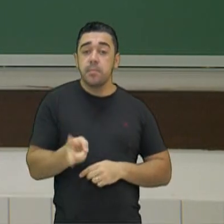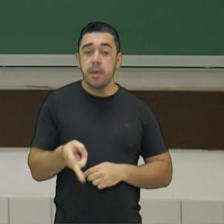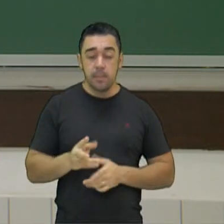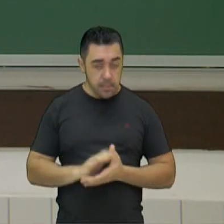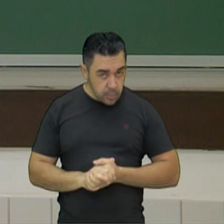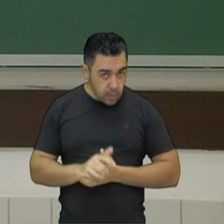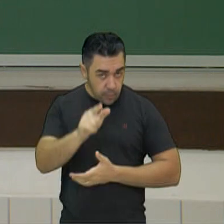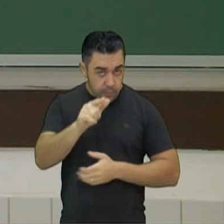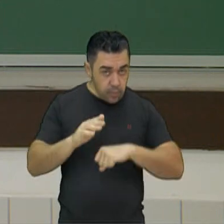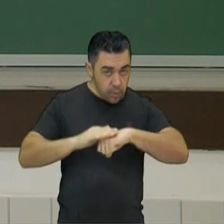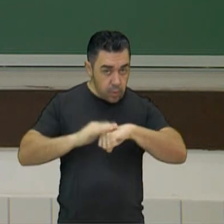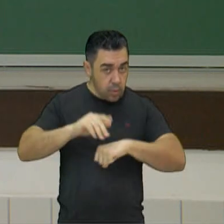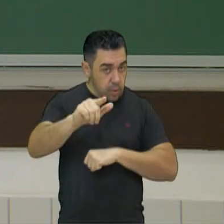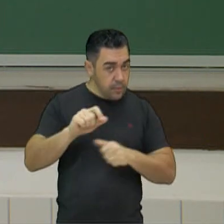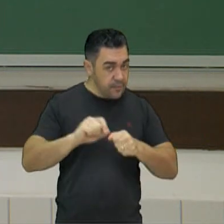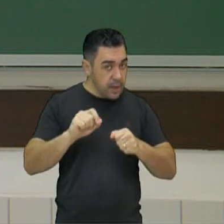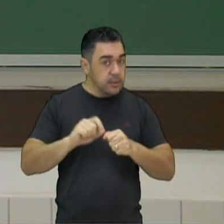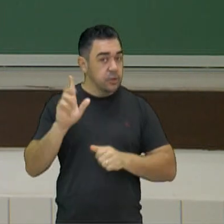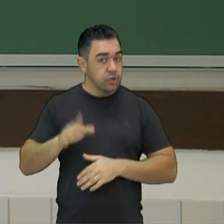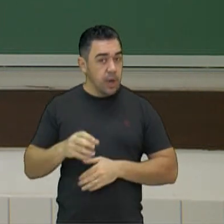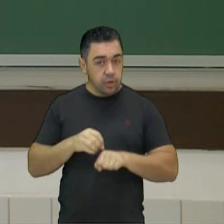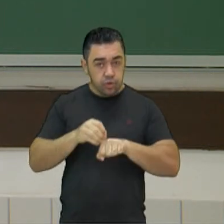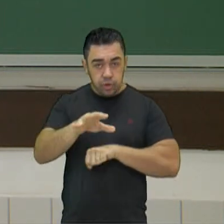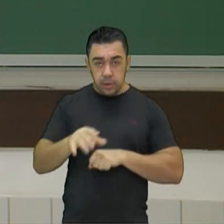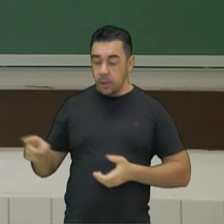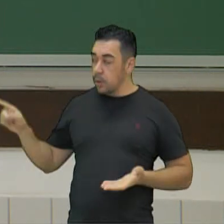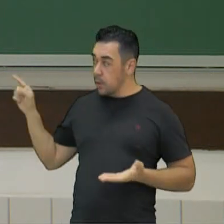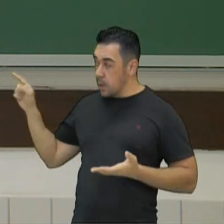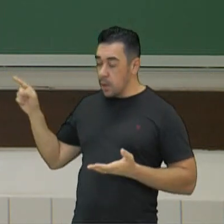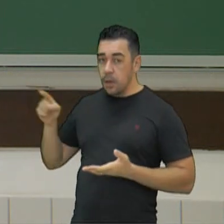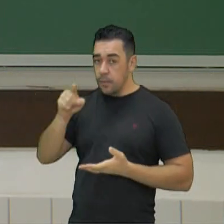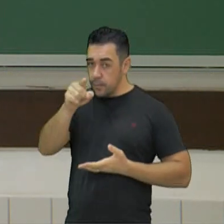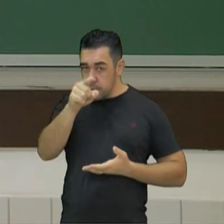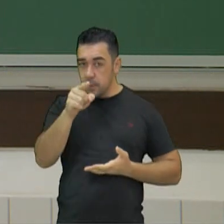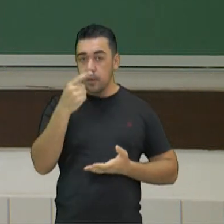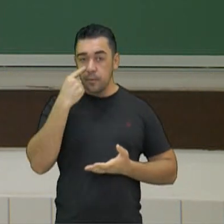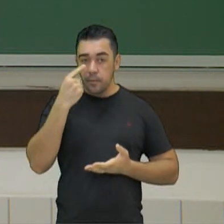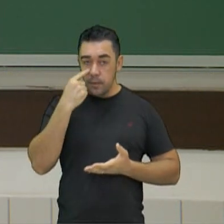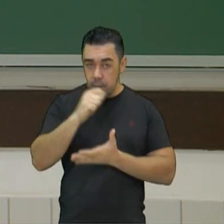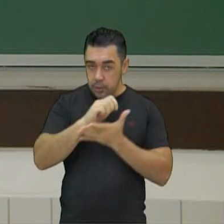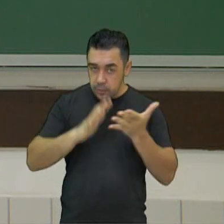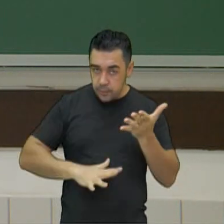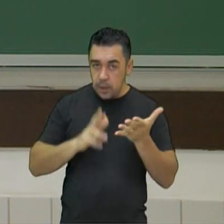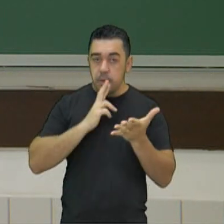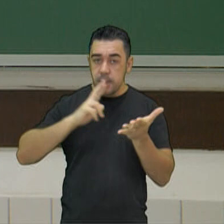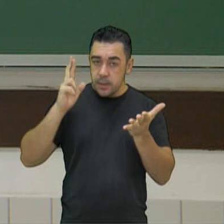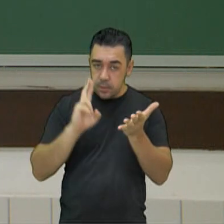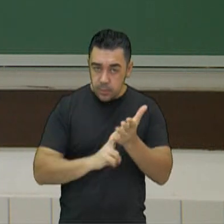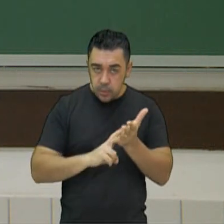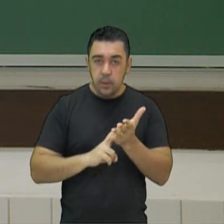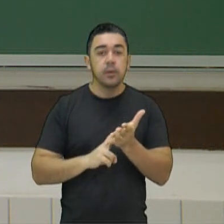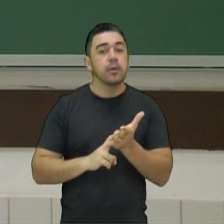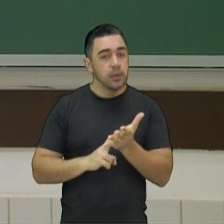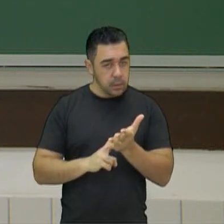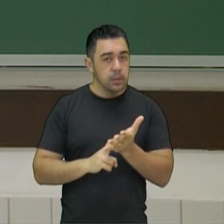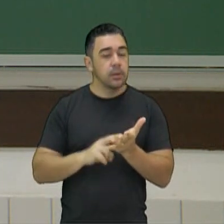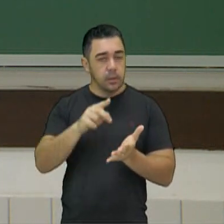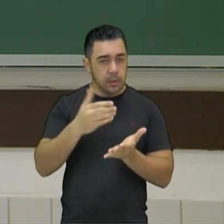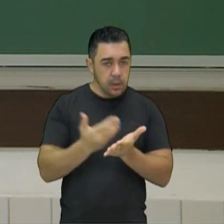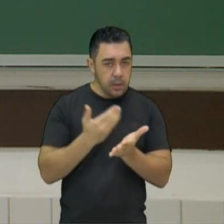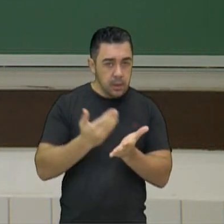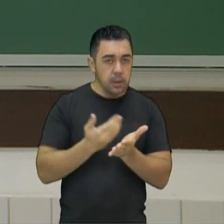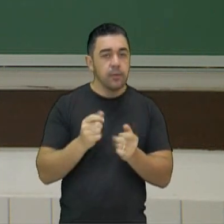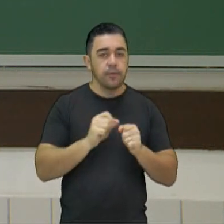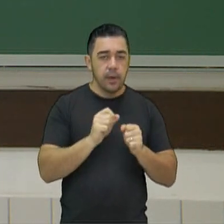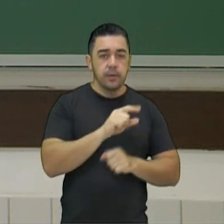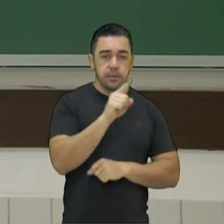fazer? As dicas estão no quadro. Essa tela vai ficar aí para vocês enquanto vocês vão resolvendo o exercício no caderno.